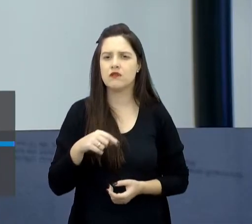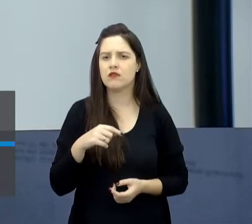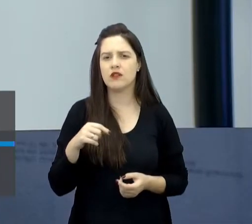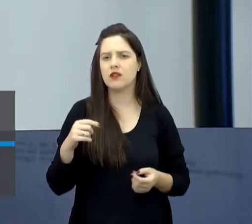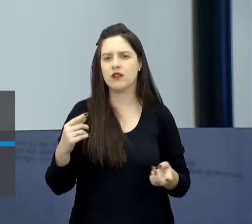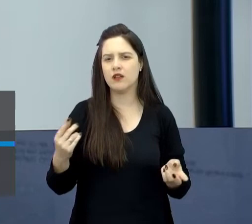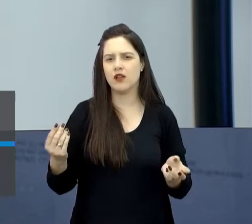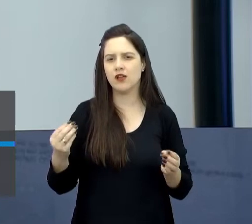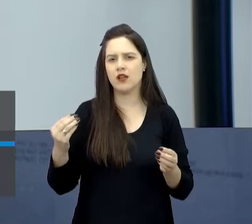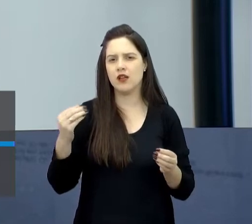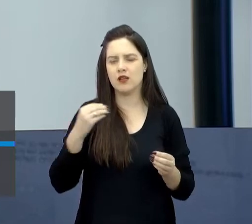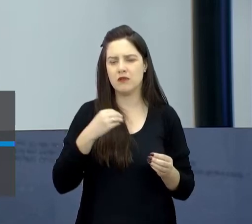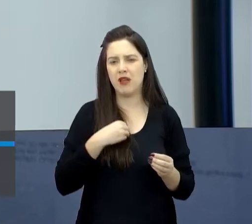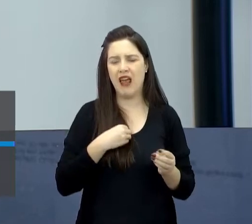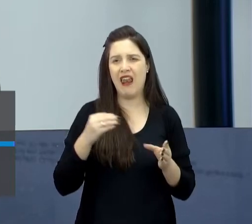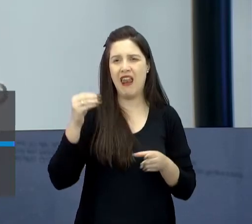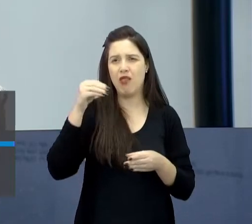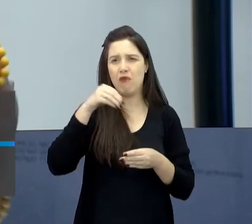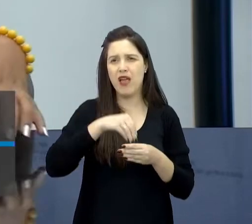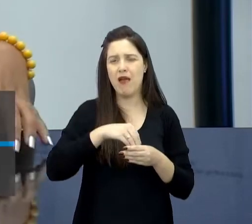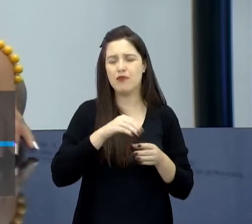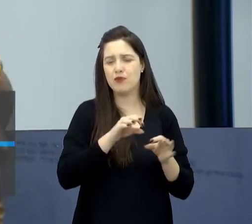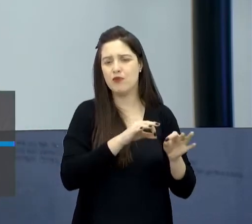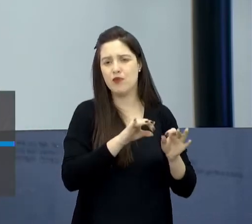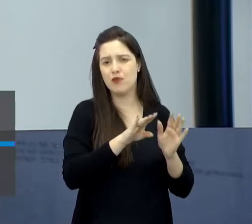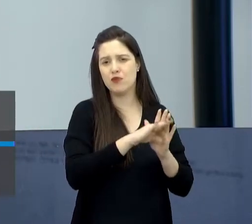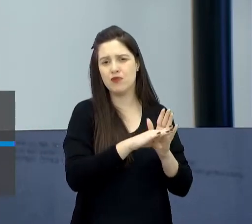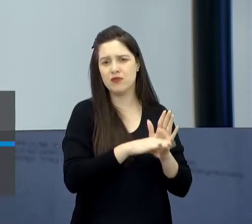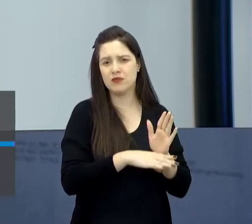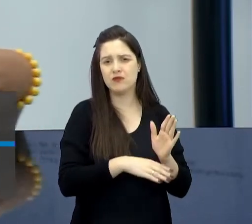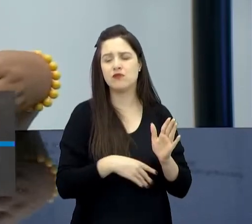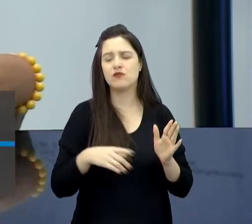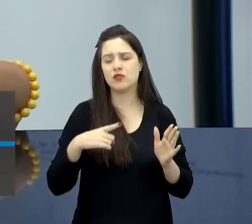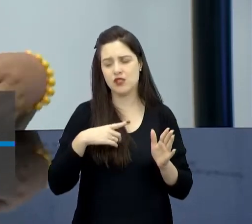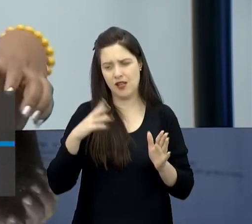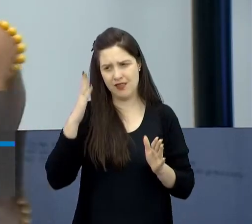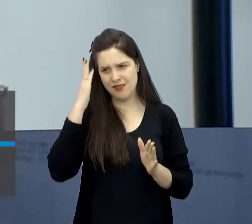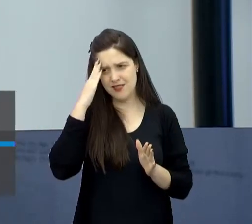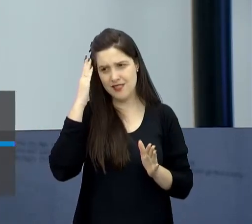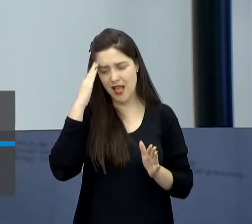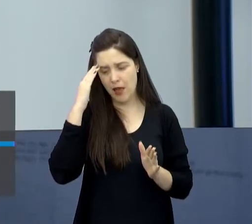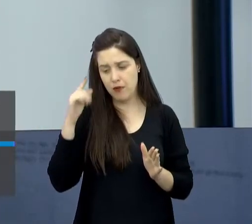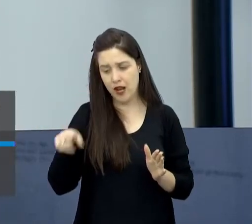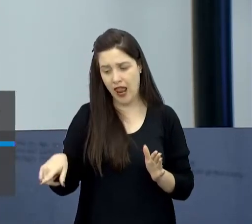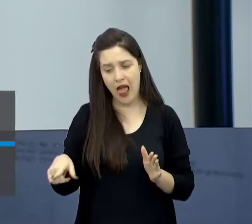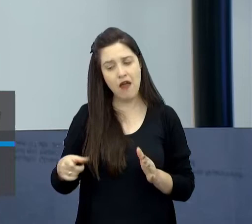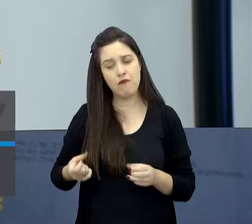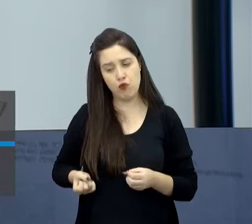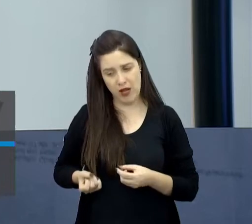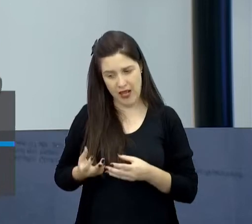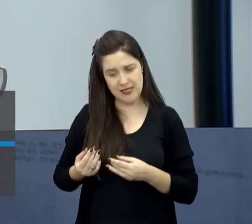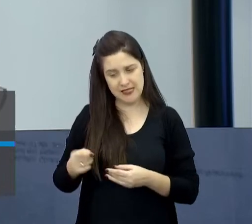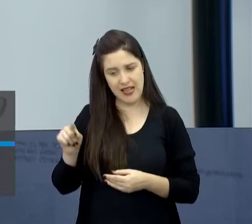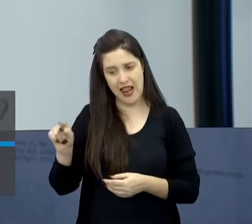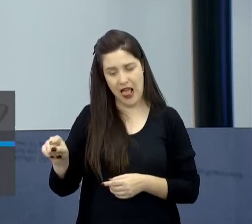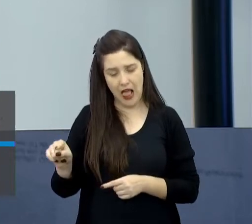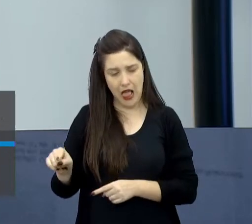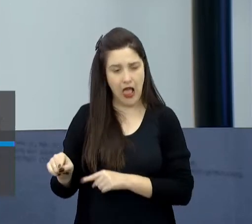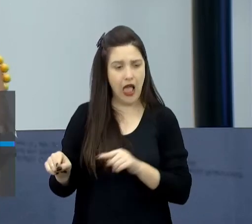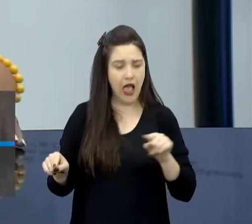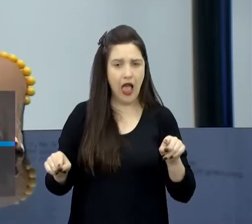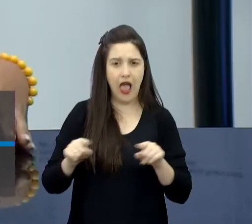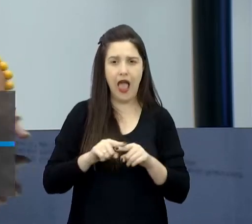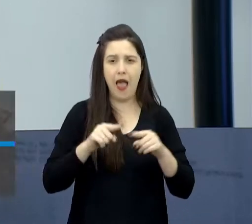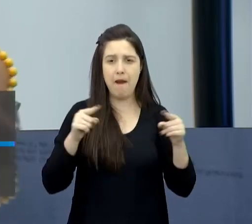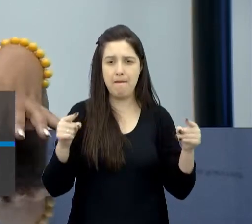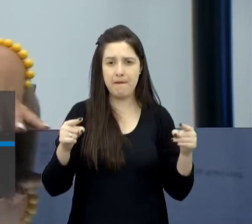não cabe no meu orçamento. Quer dizer, você já tem uma previsão, por exemplo, um gasto a mais ali, algo que não estava previsto,